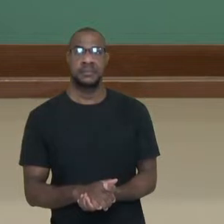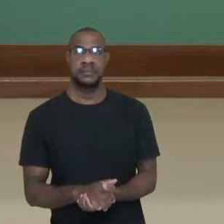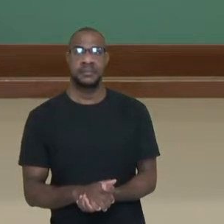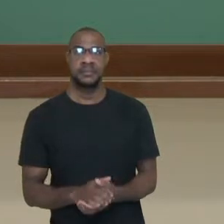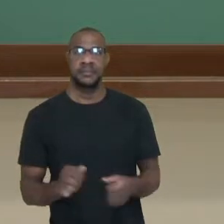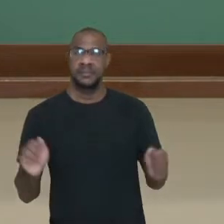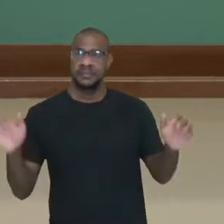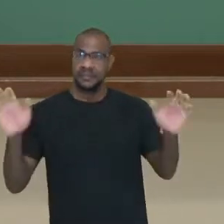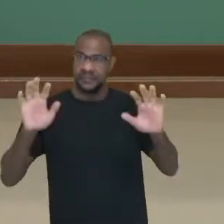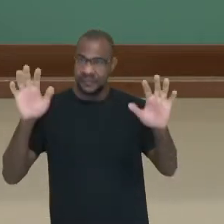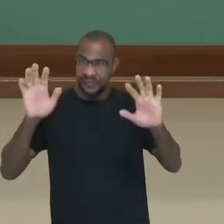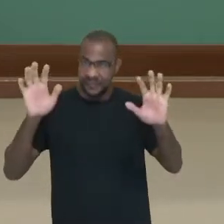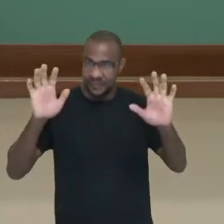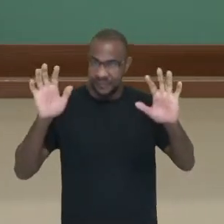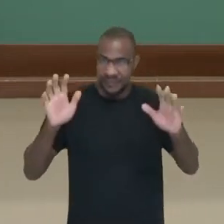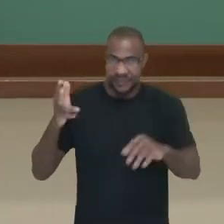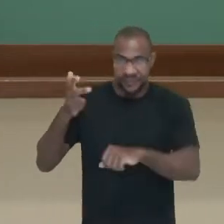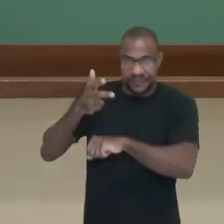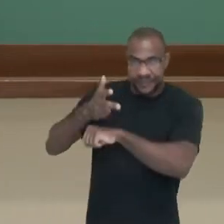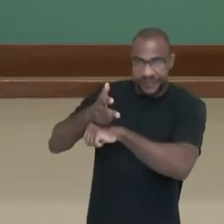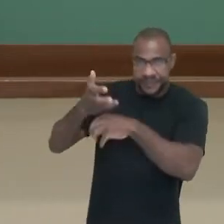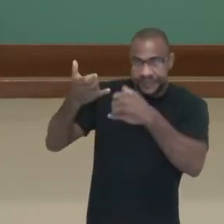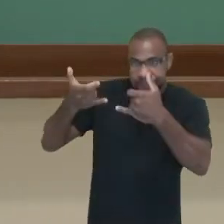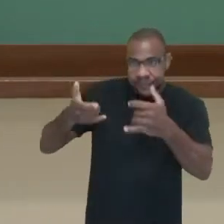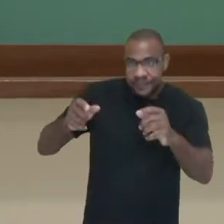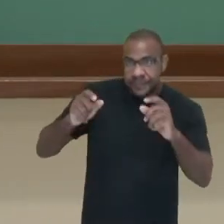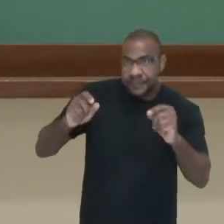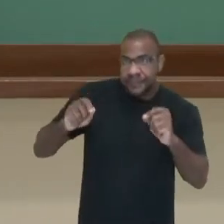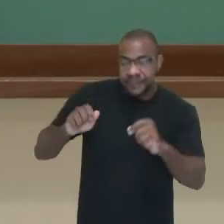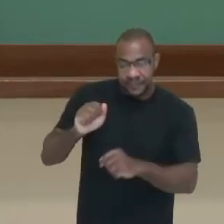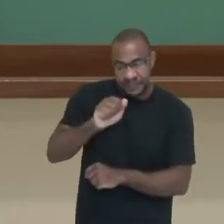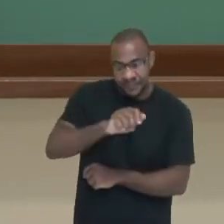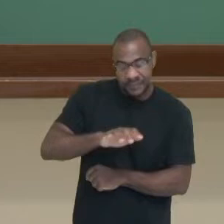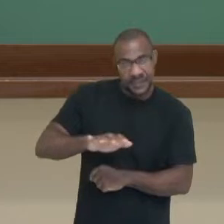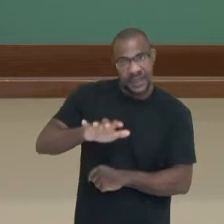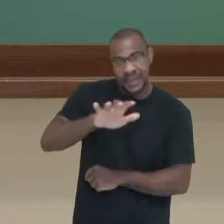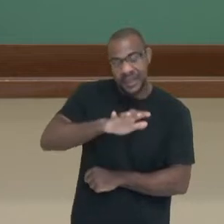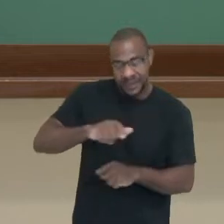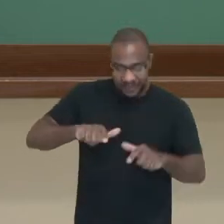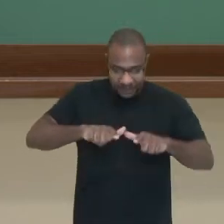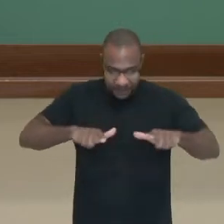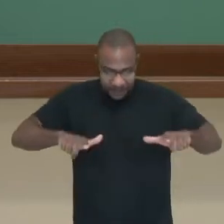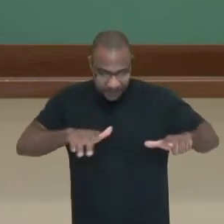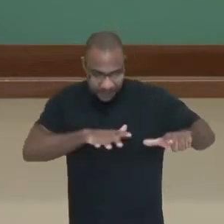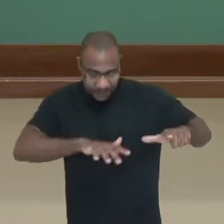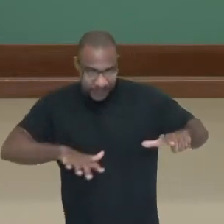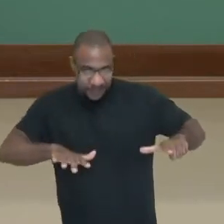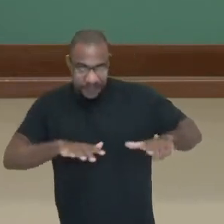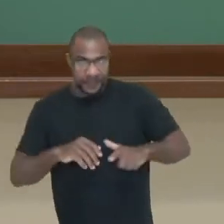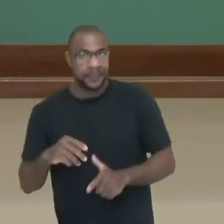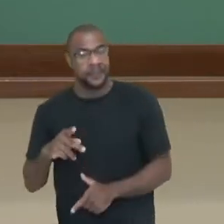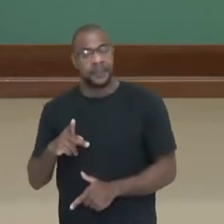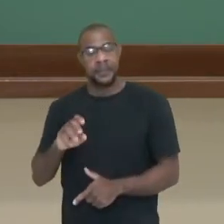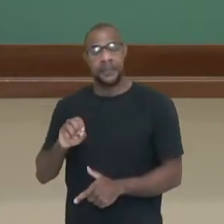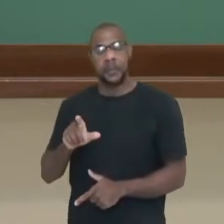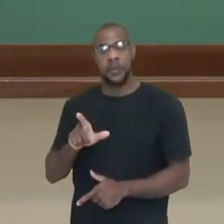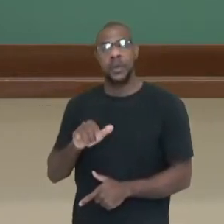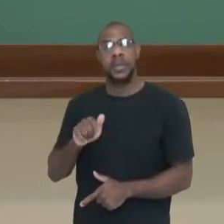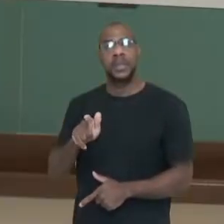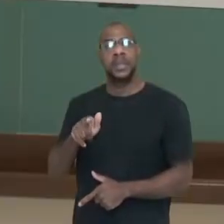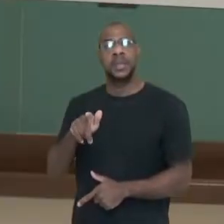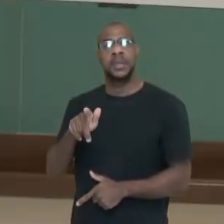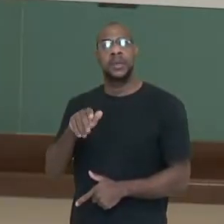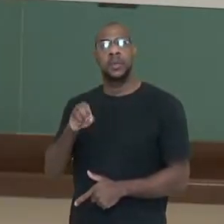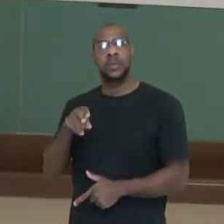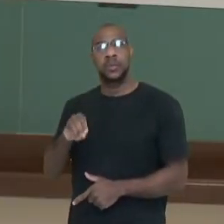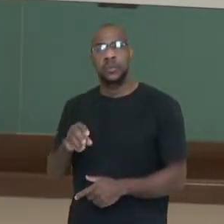Olá, estudantes do 8º ano. Nesse vídeo nós vamos falar sobre áreas de figuras planas, polígonos. Pense comigo,